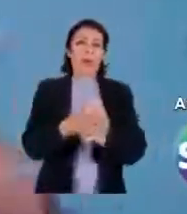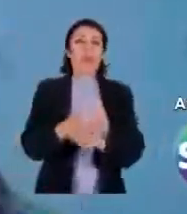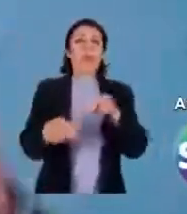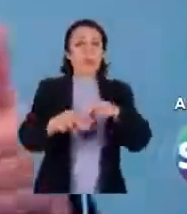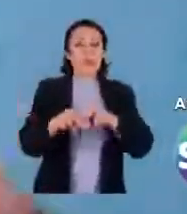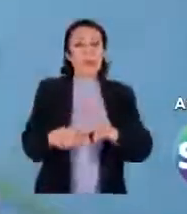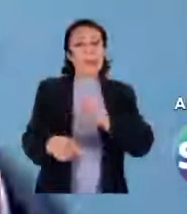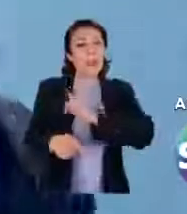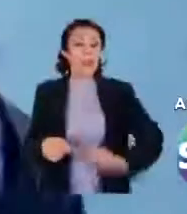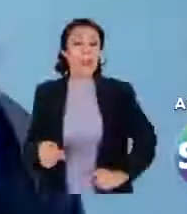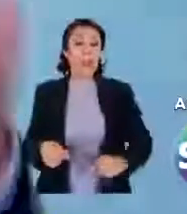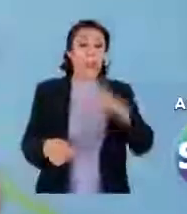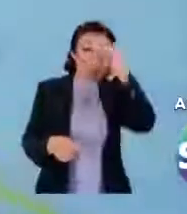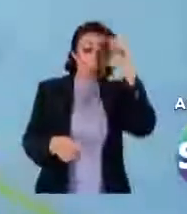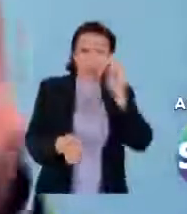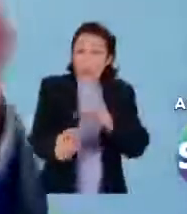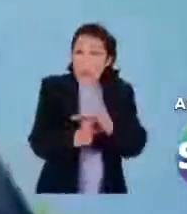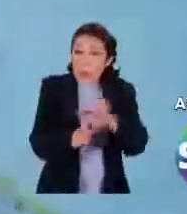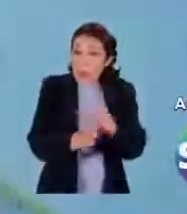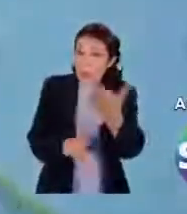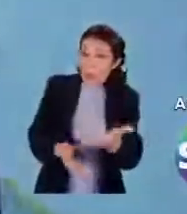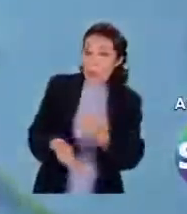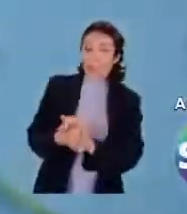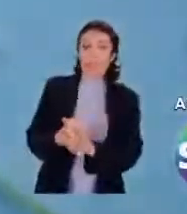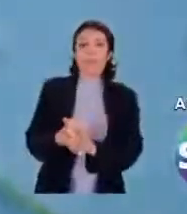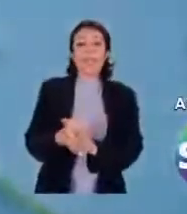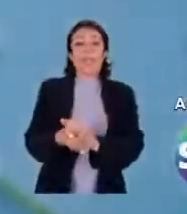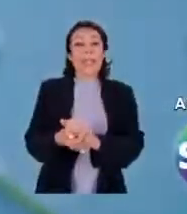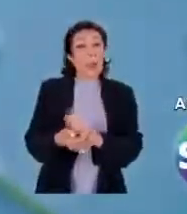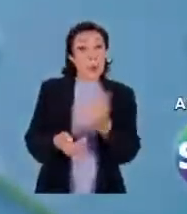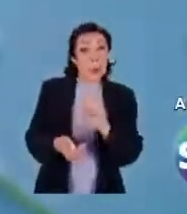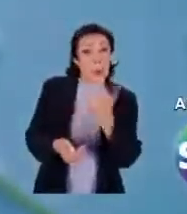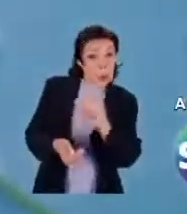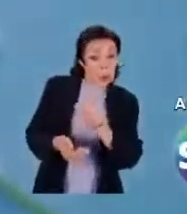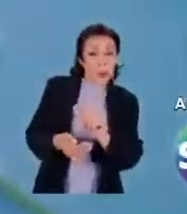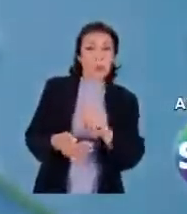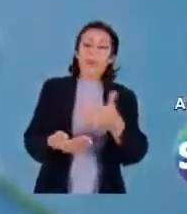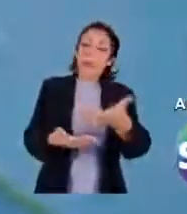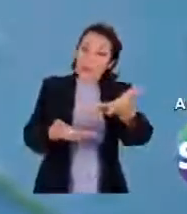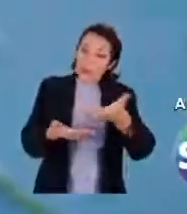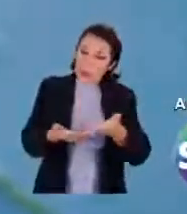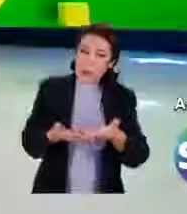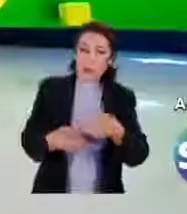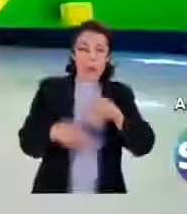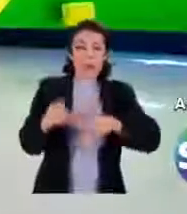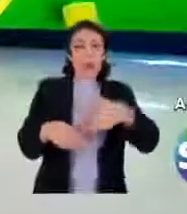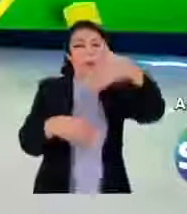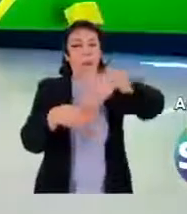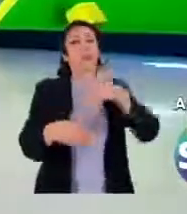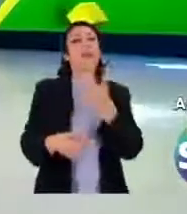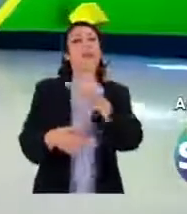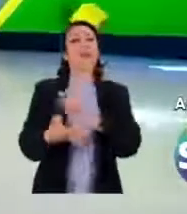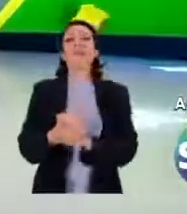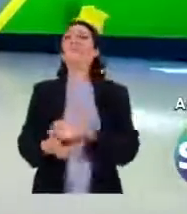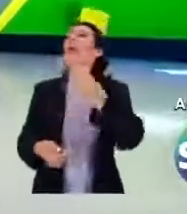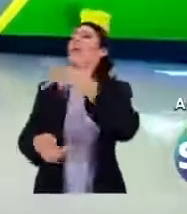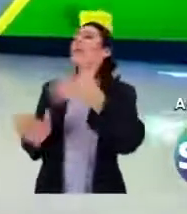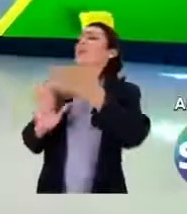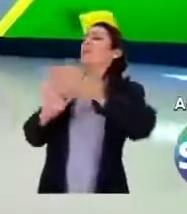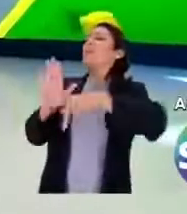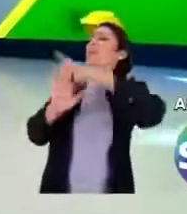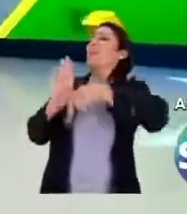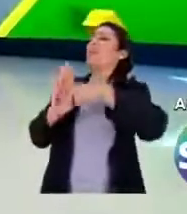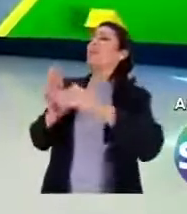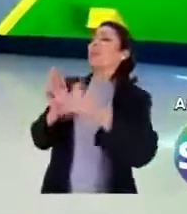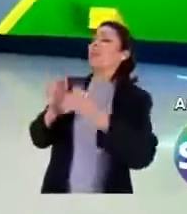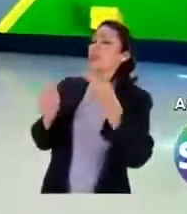dar os conselhos aqui e tal e tal não deu eu vou chamar o povo para votar você acha desse todo esse projeto que você vem falando eu